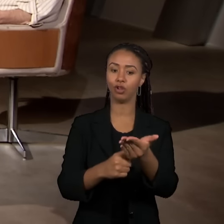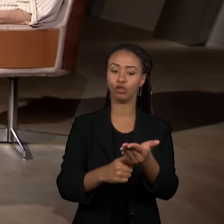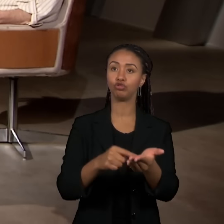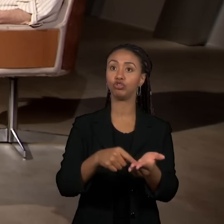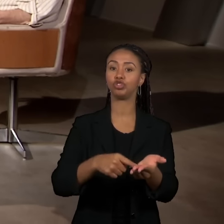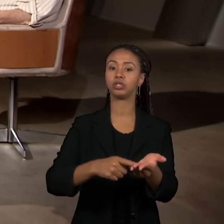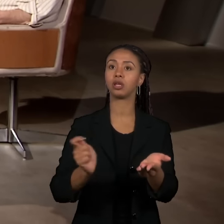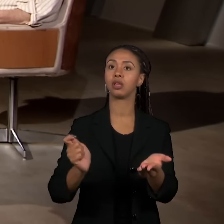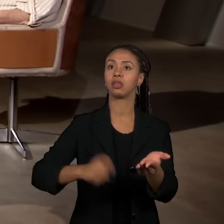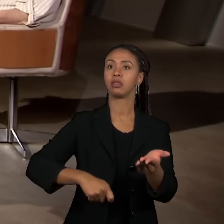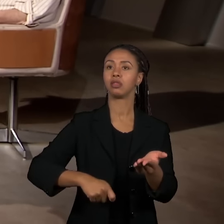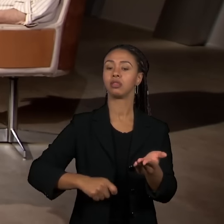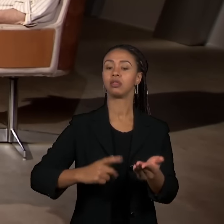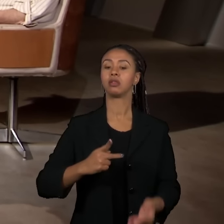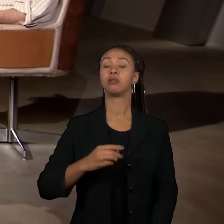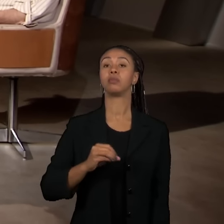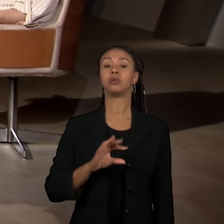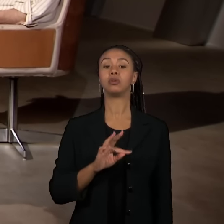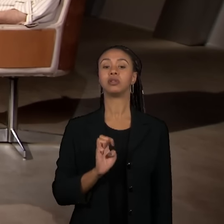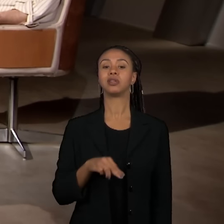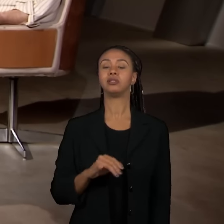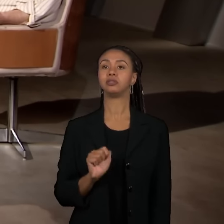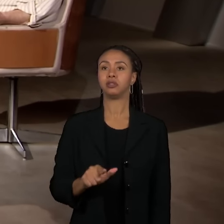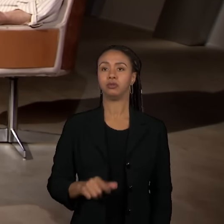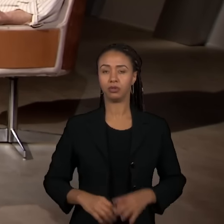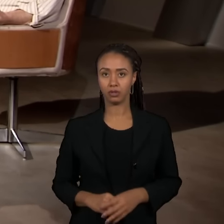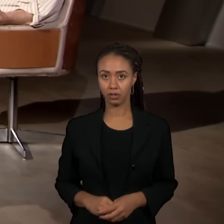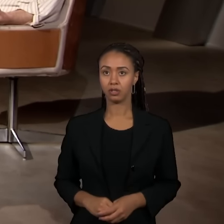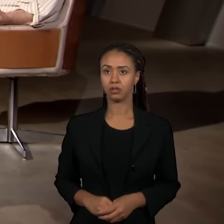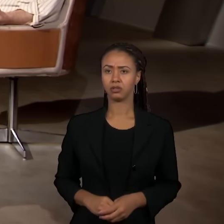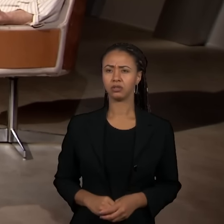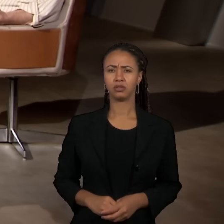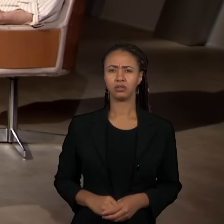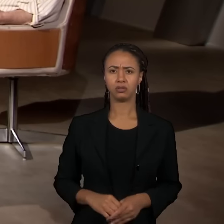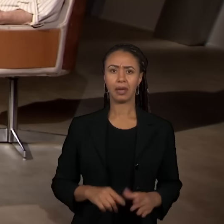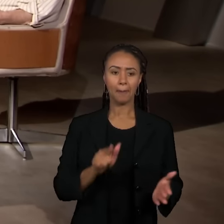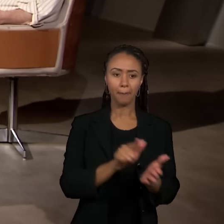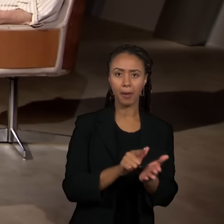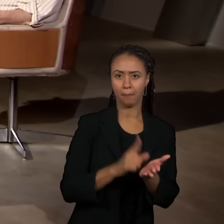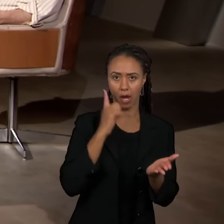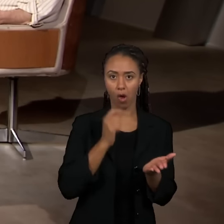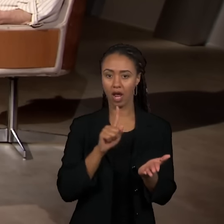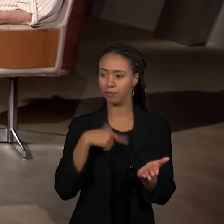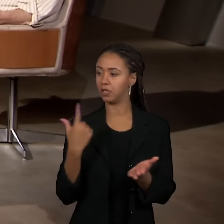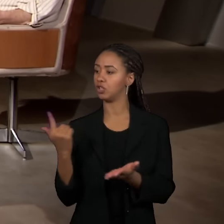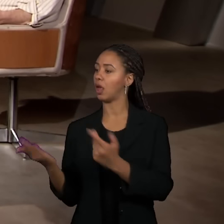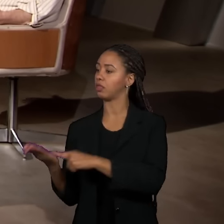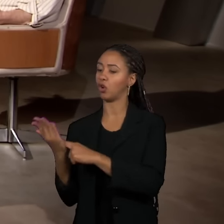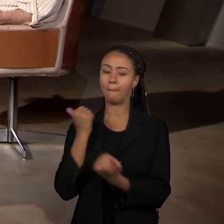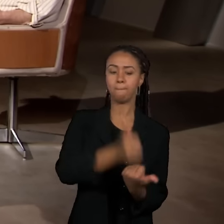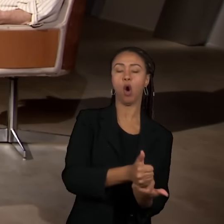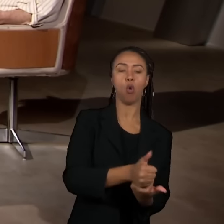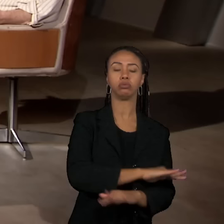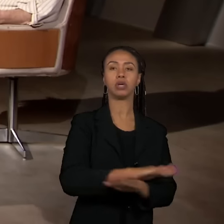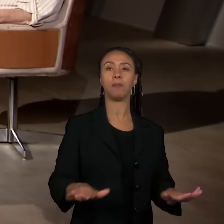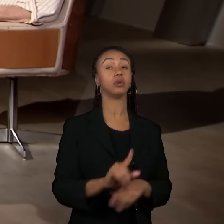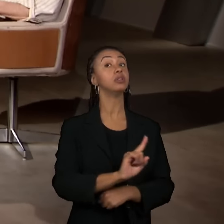tecnológico porque na verdade a gente não quer substituir toda totalmente o lápis de papel você tem que entender a potencialidade da